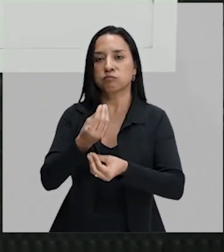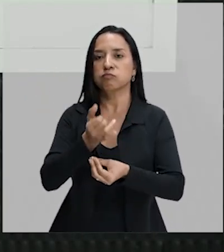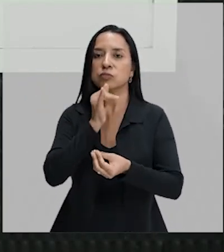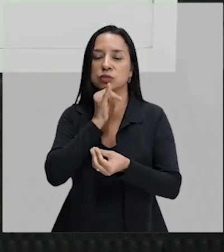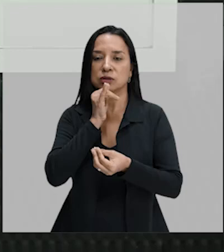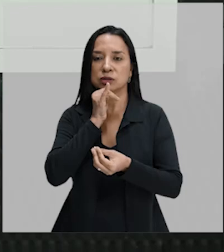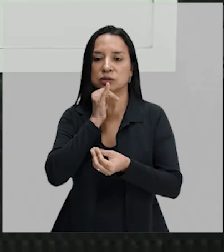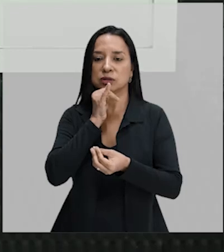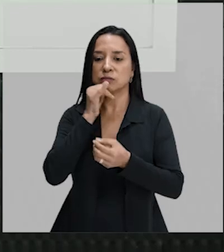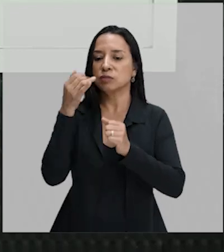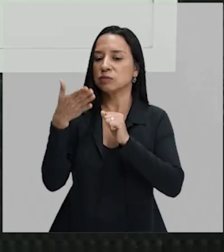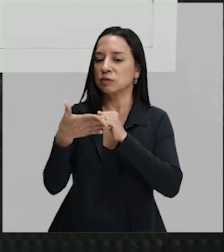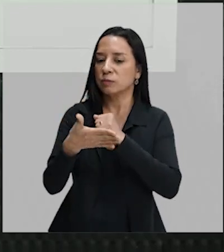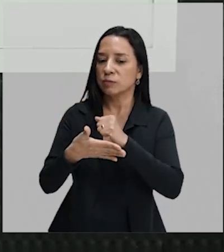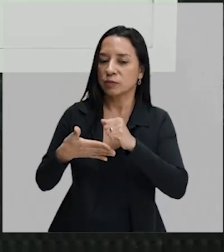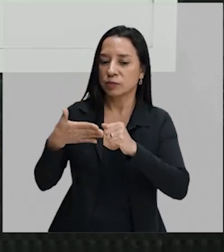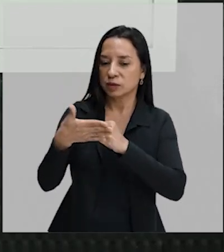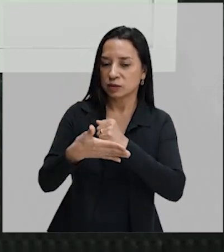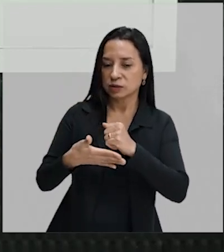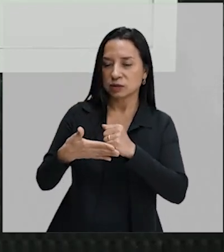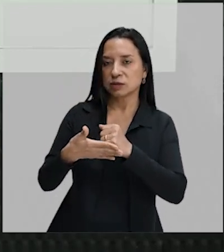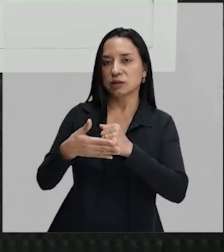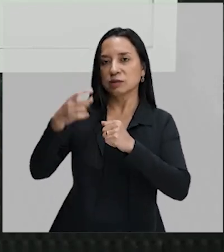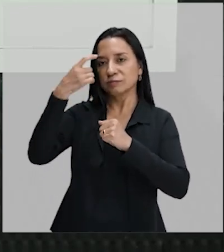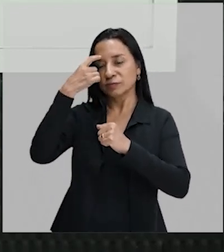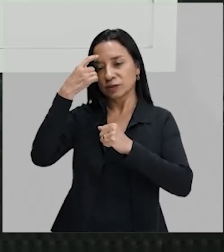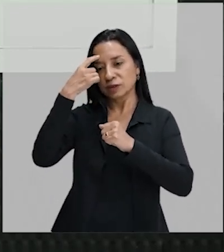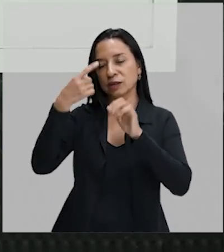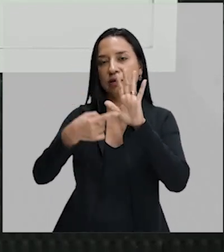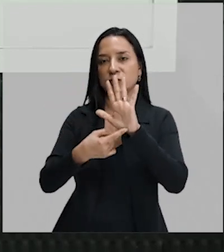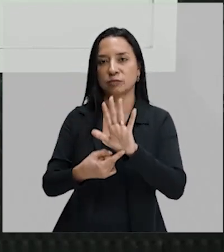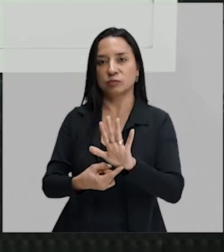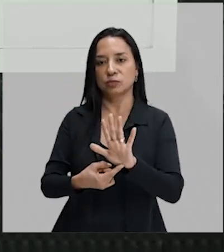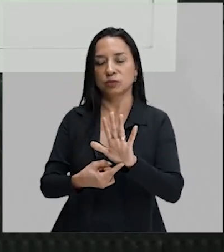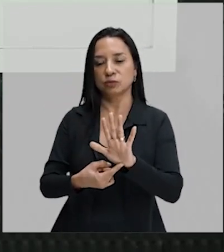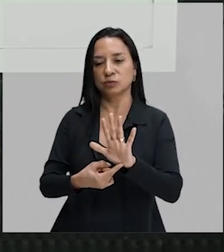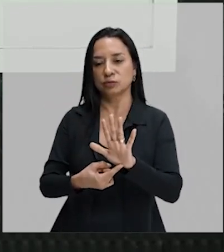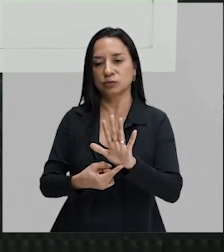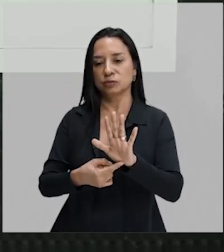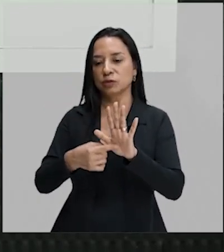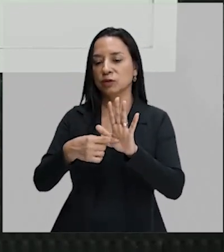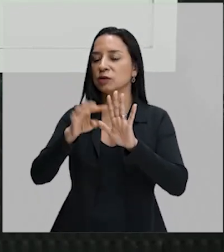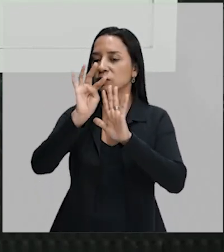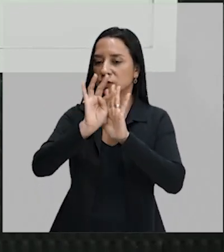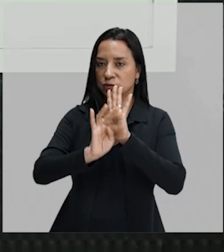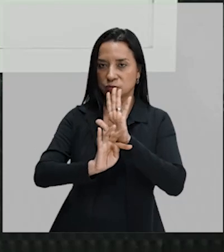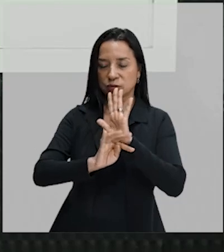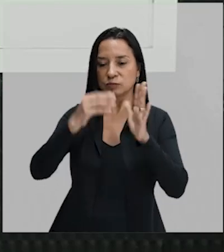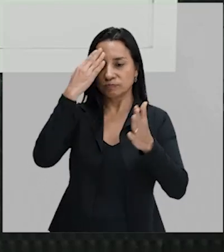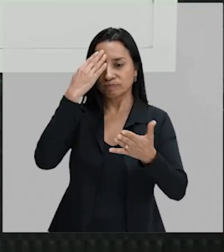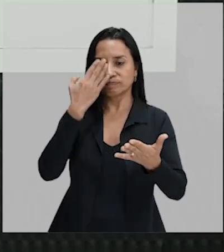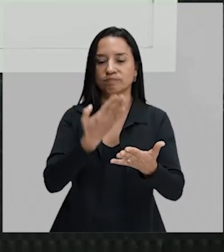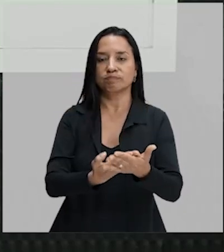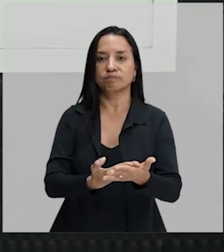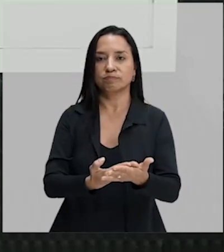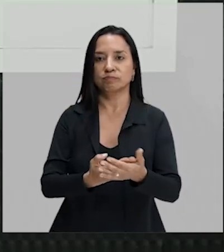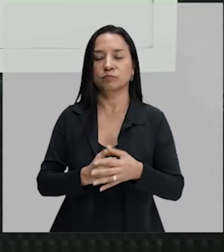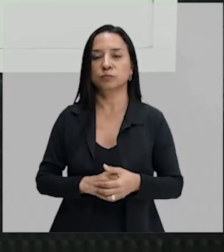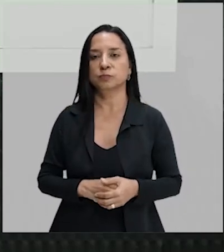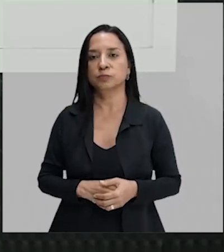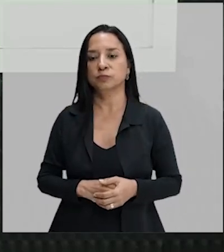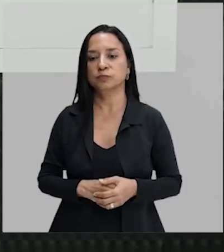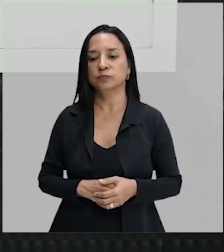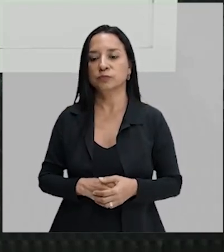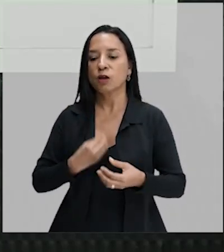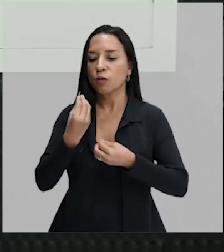que você apoie a sua ideia e demonstre que a sua construção textual é confiável. Como eu